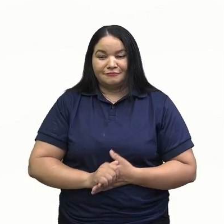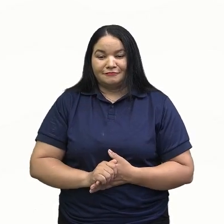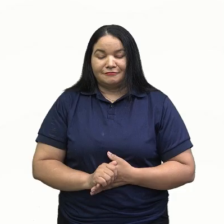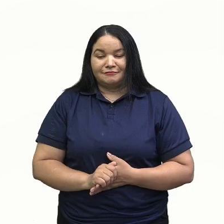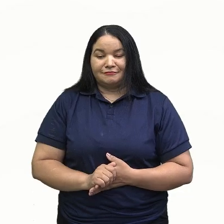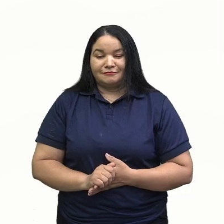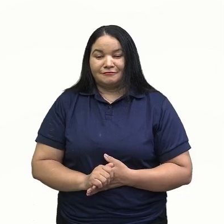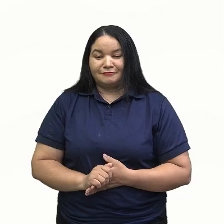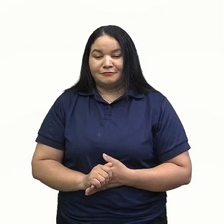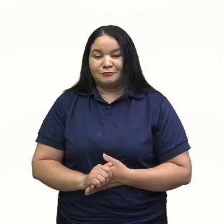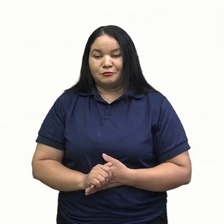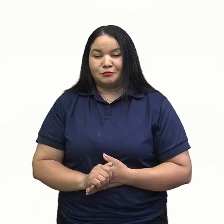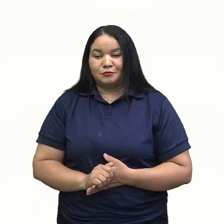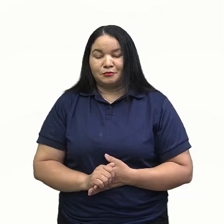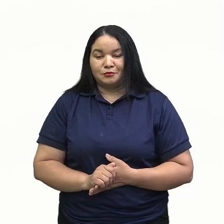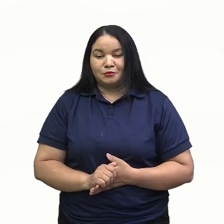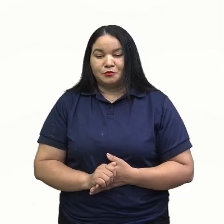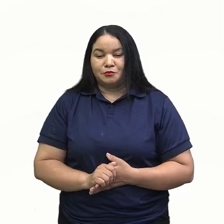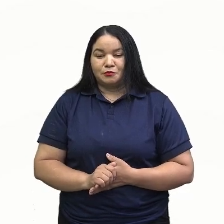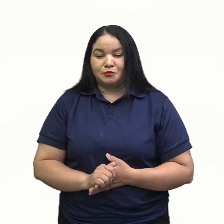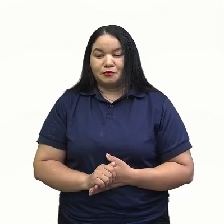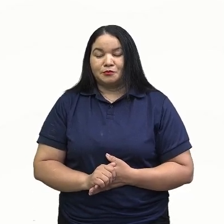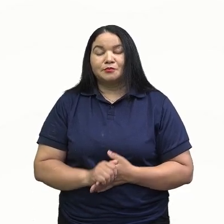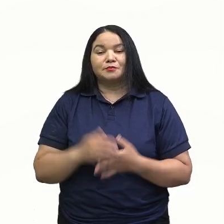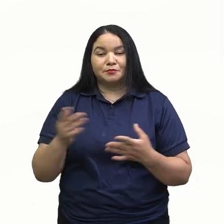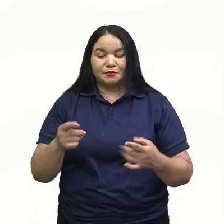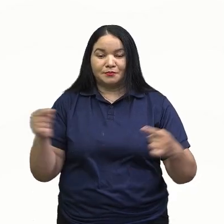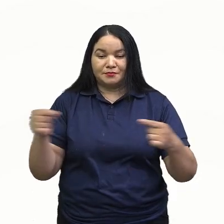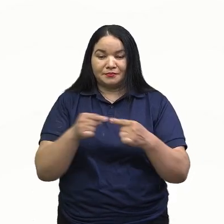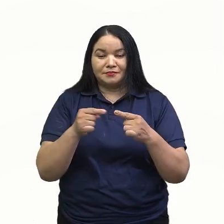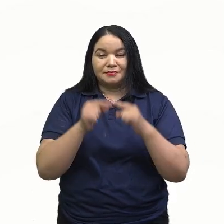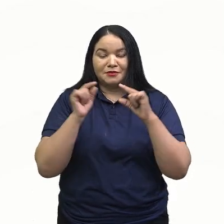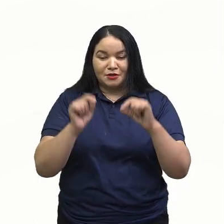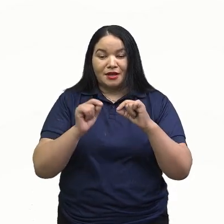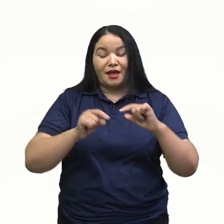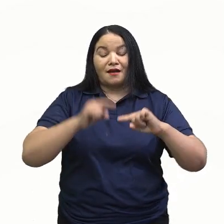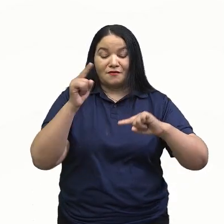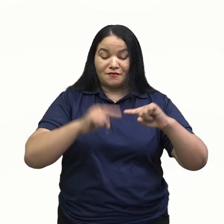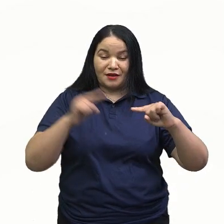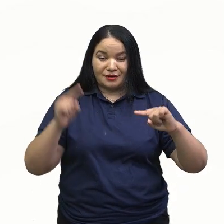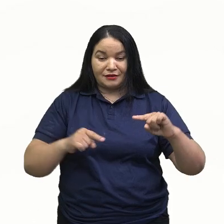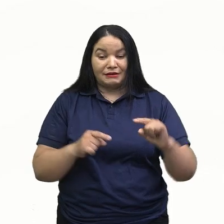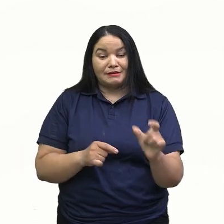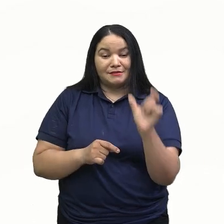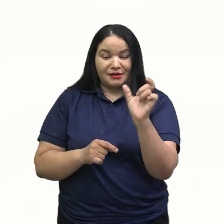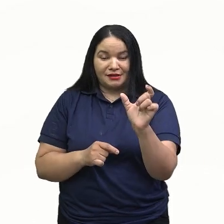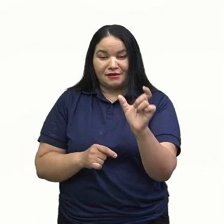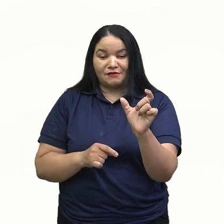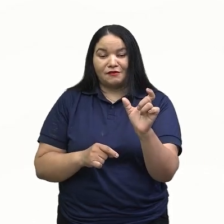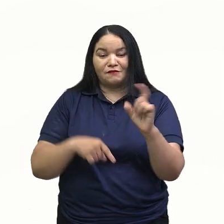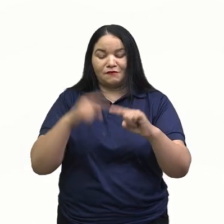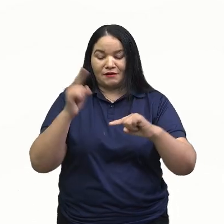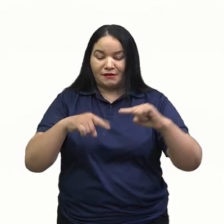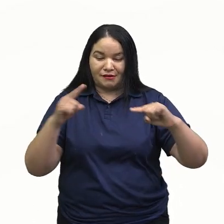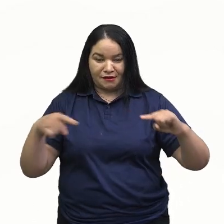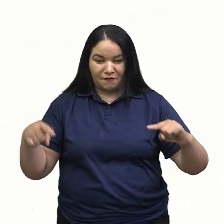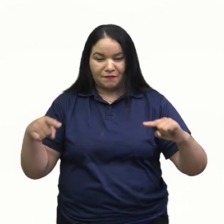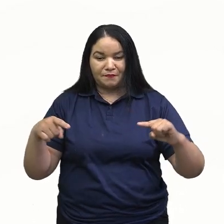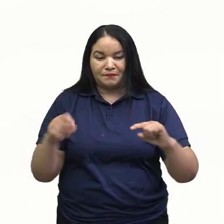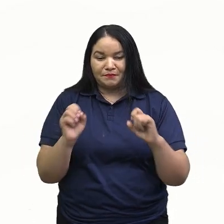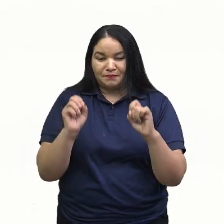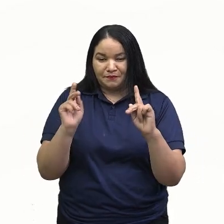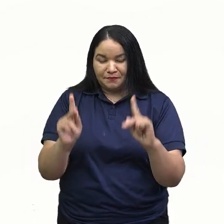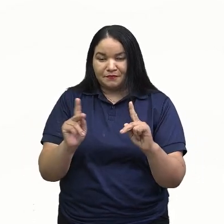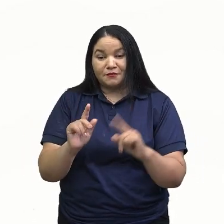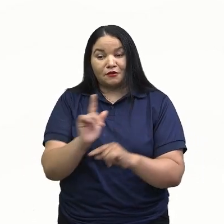essa aplicação aí para as variáveis, quando vinha a palavra variação. Outro